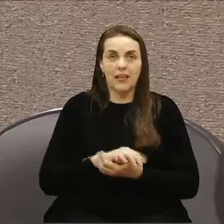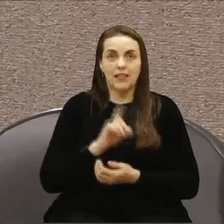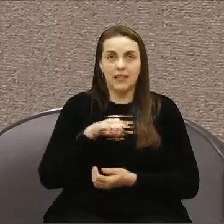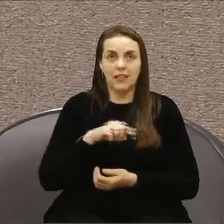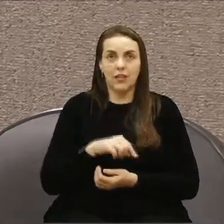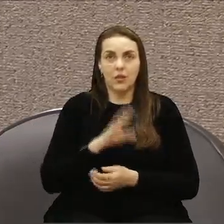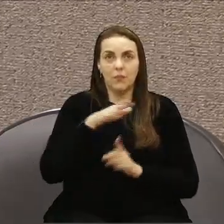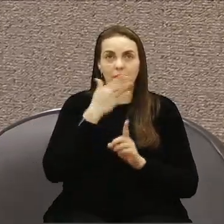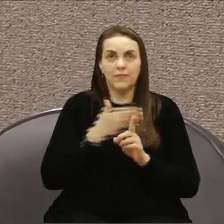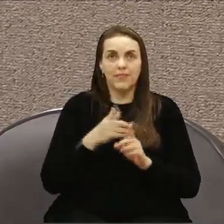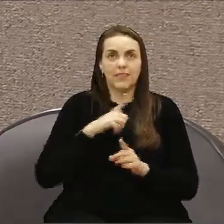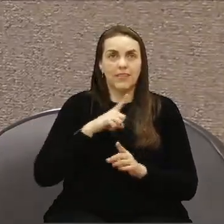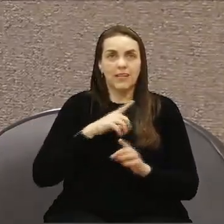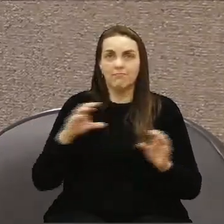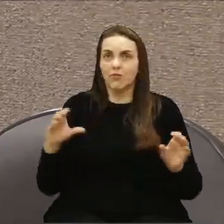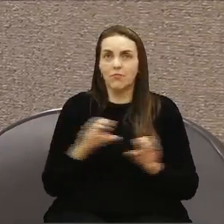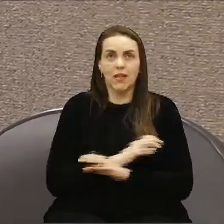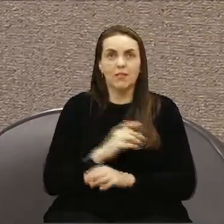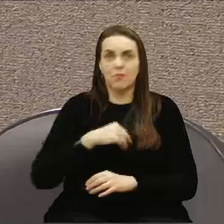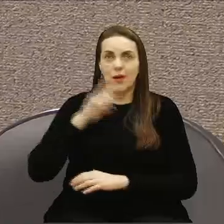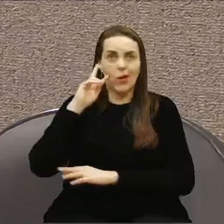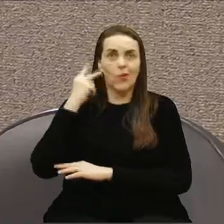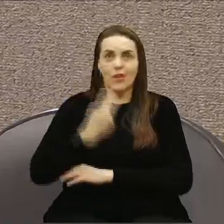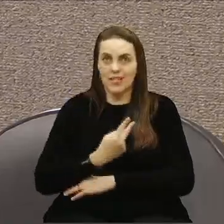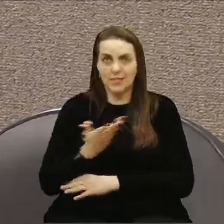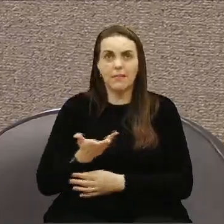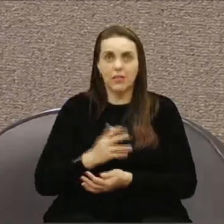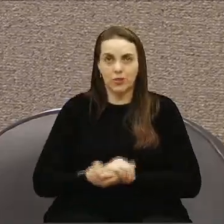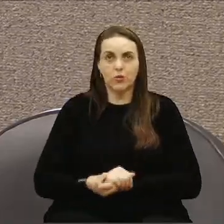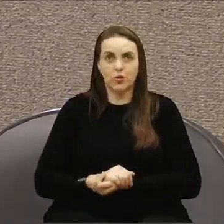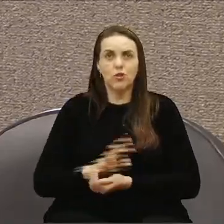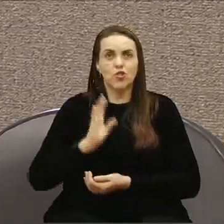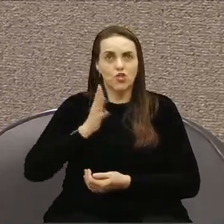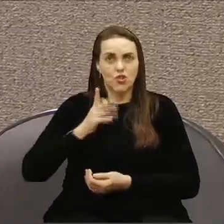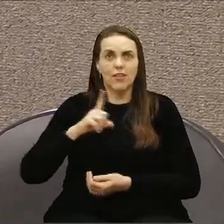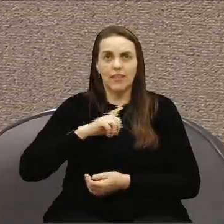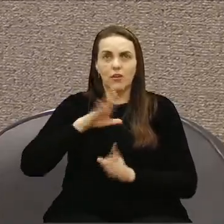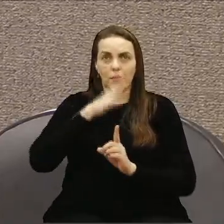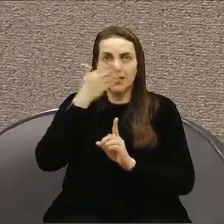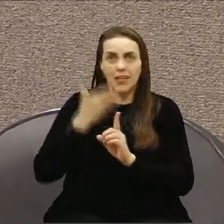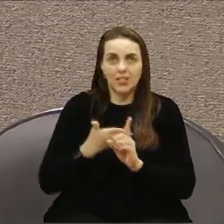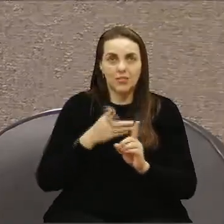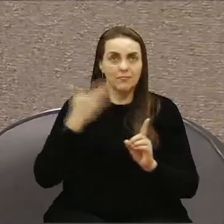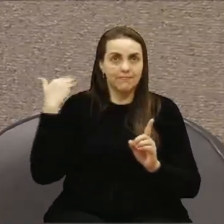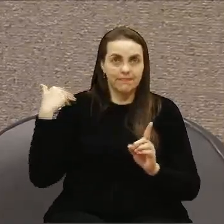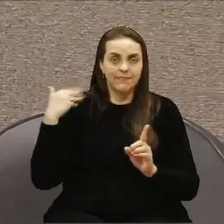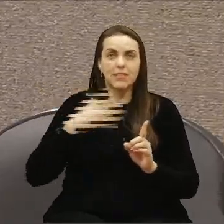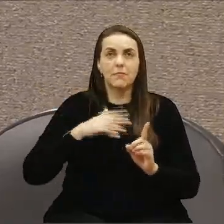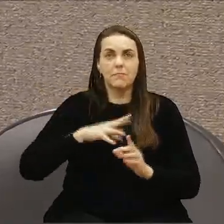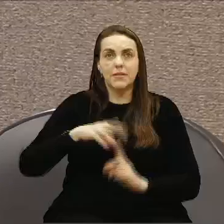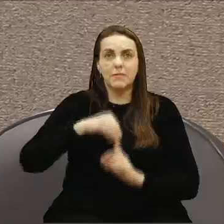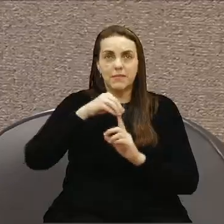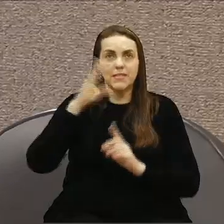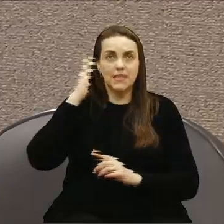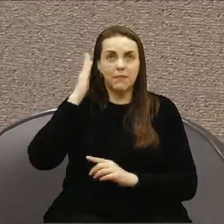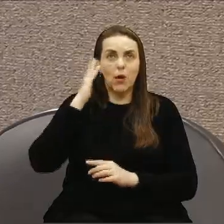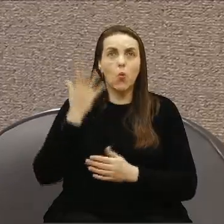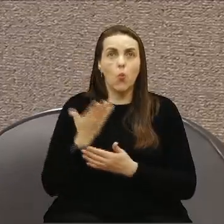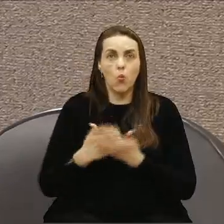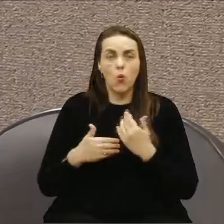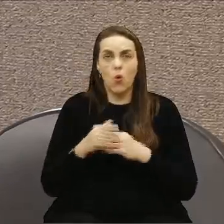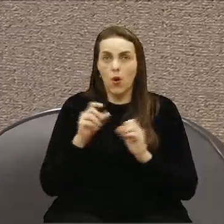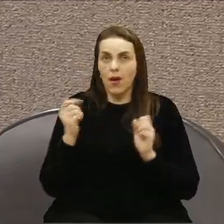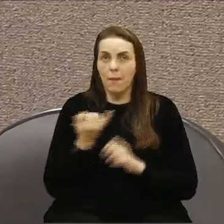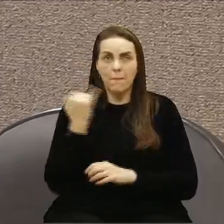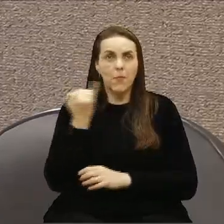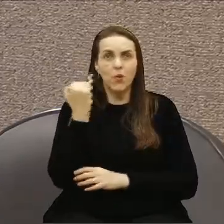tem total, assim, o meu reconhecimento por já ter sido uma homenageada, mas principalmente por saber o quanto essa homenagem